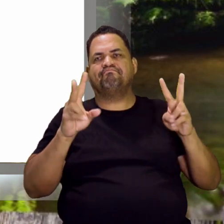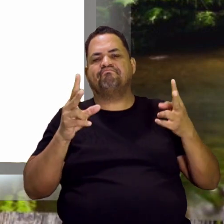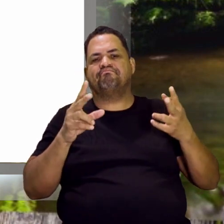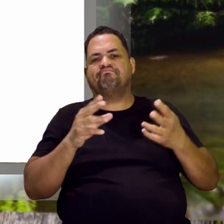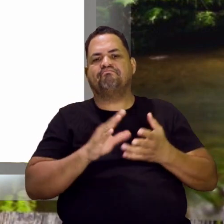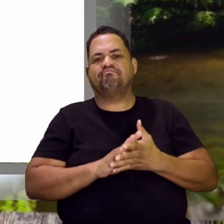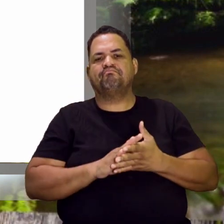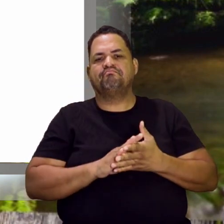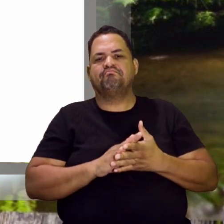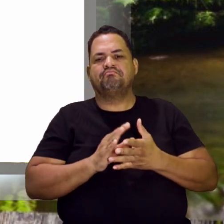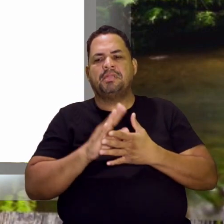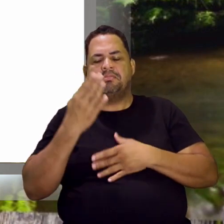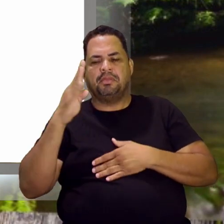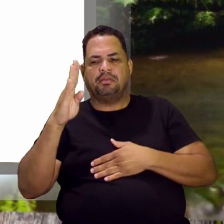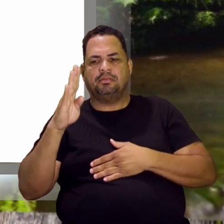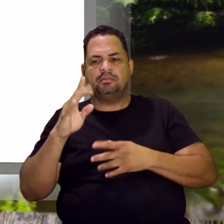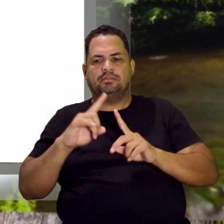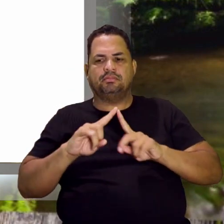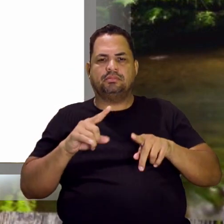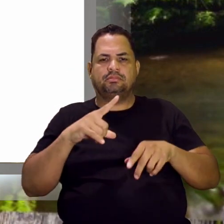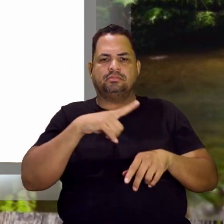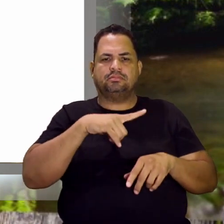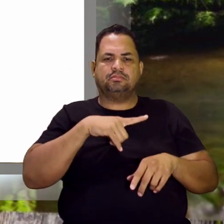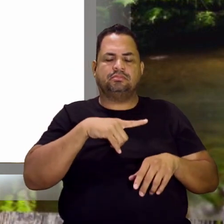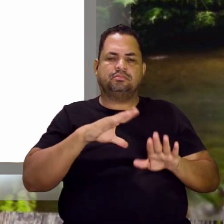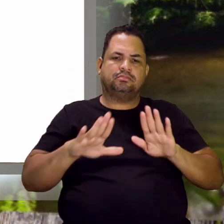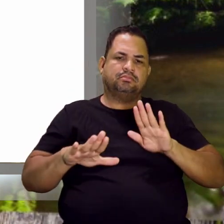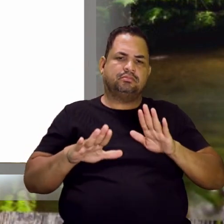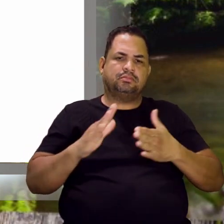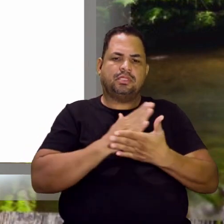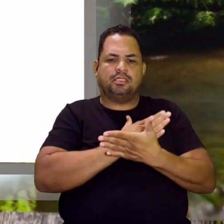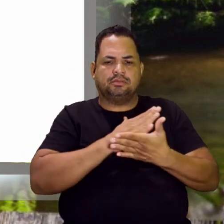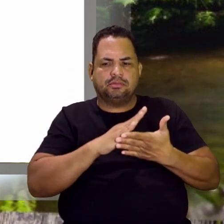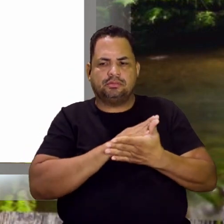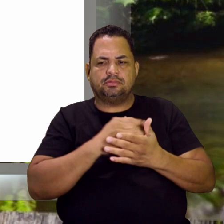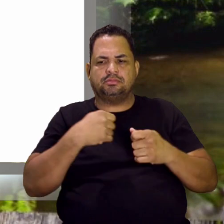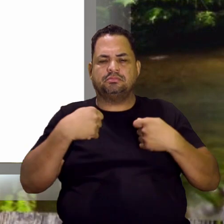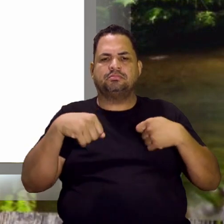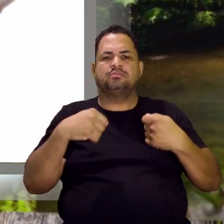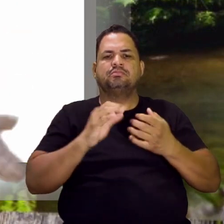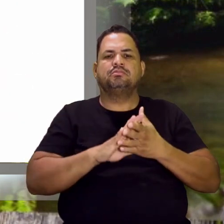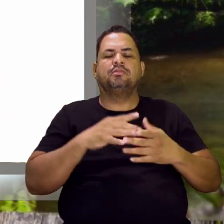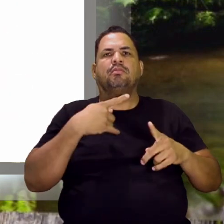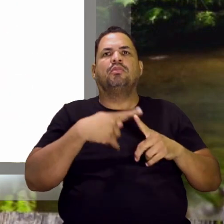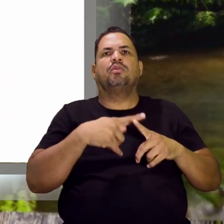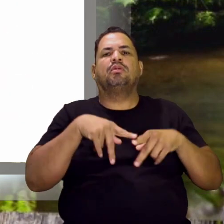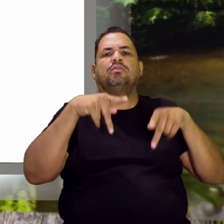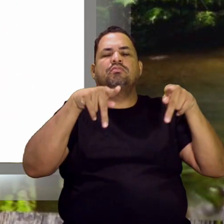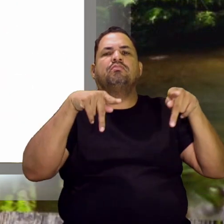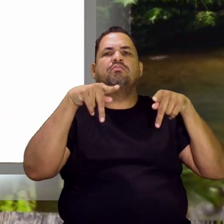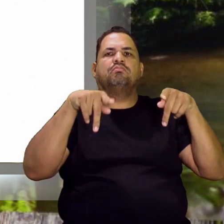só na questão biologia. Às vezes, uma pesquisa pode ser feita por que a população